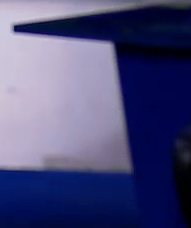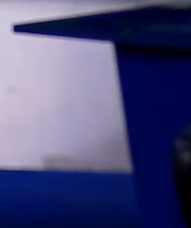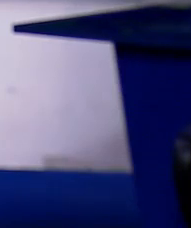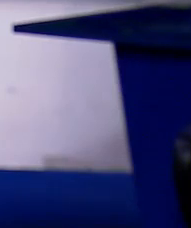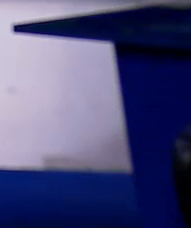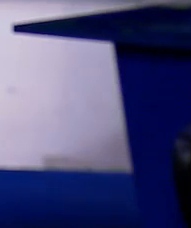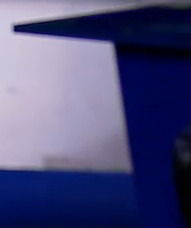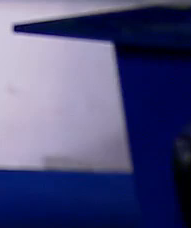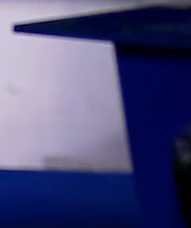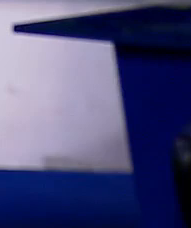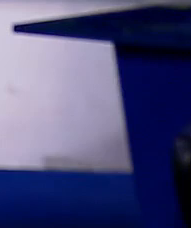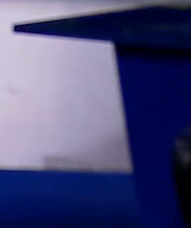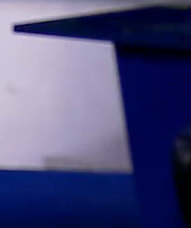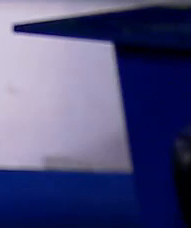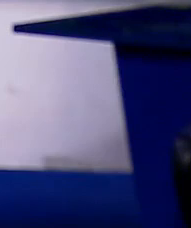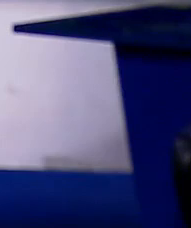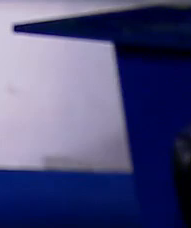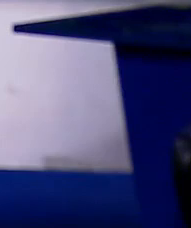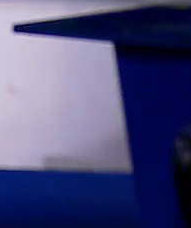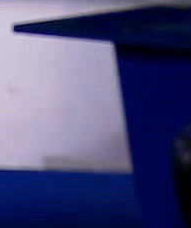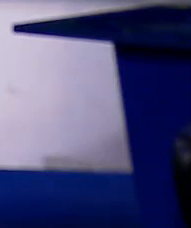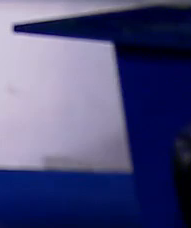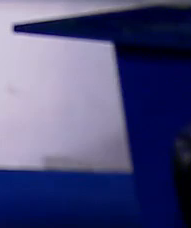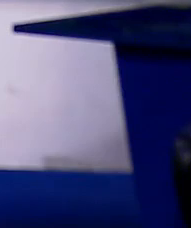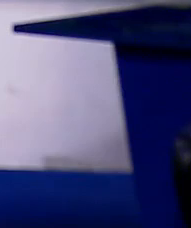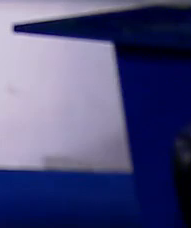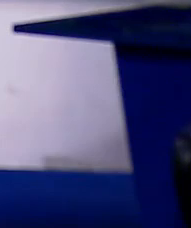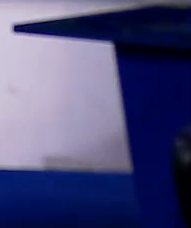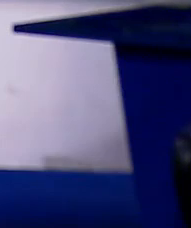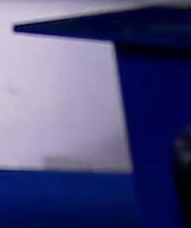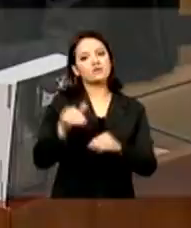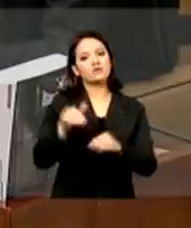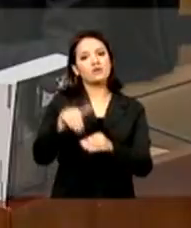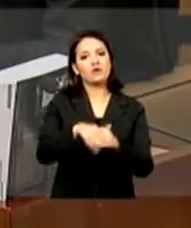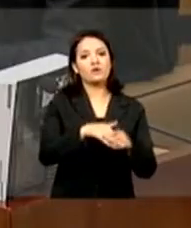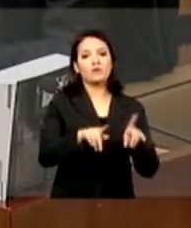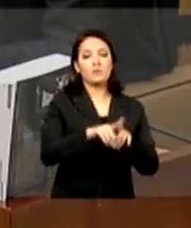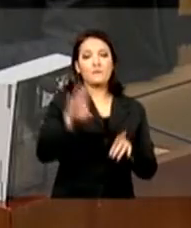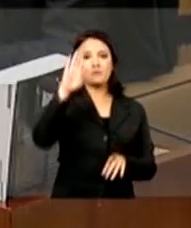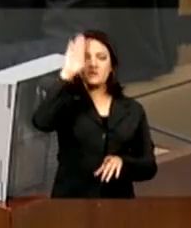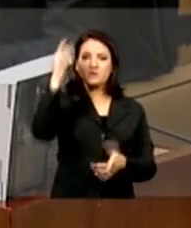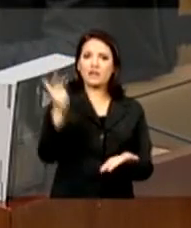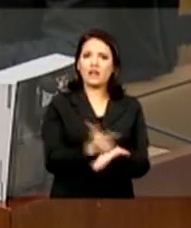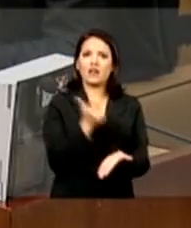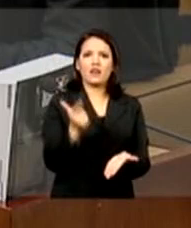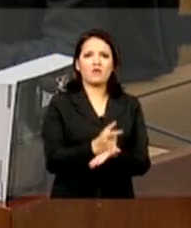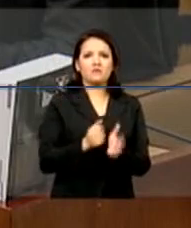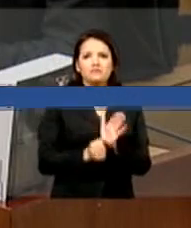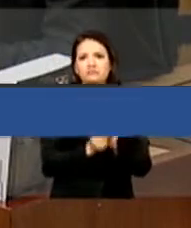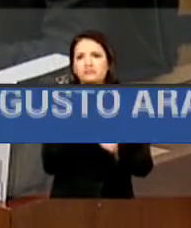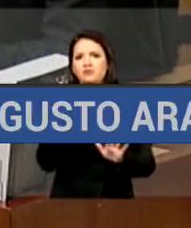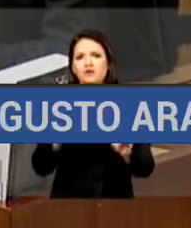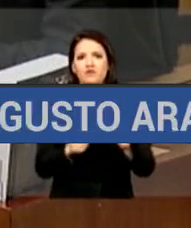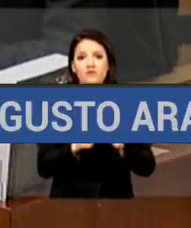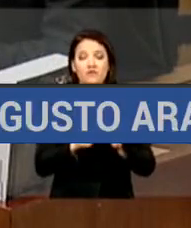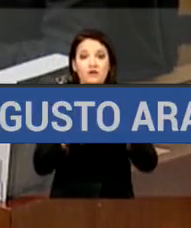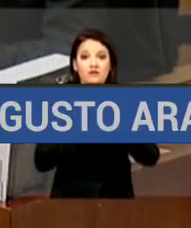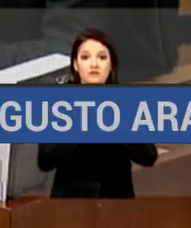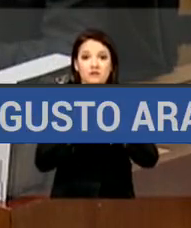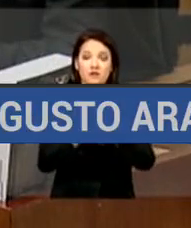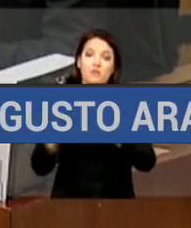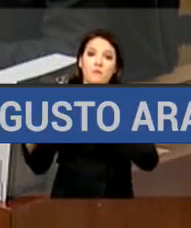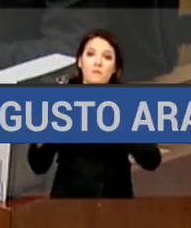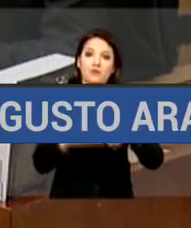público e afirmou que está aberta ao diálogo com os poderes da república o presidente do stf ministro dias